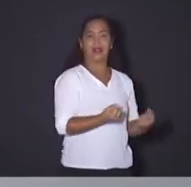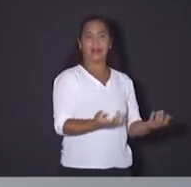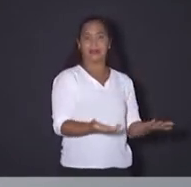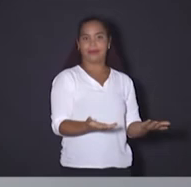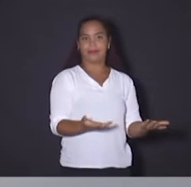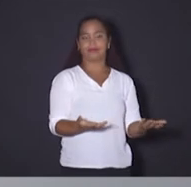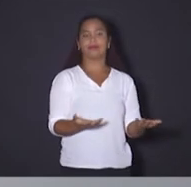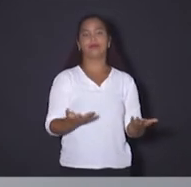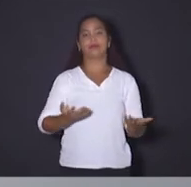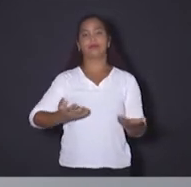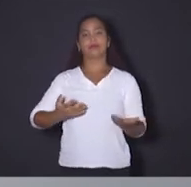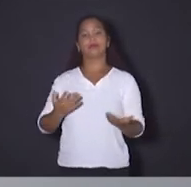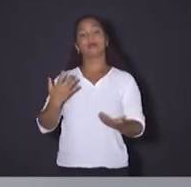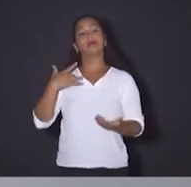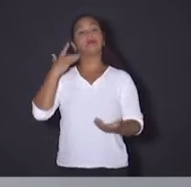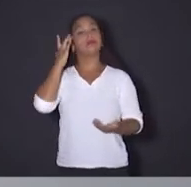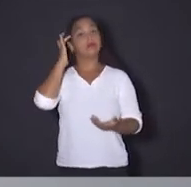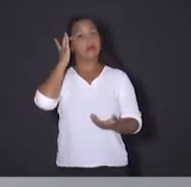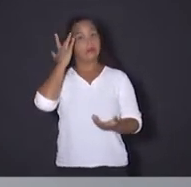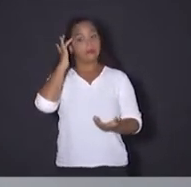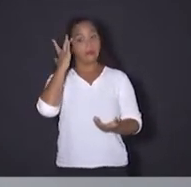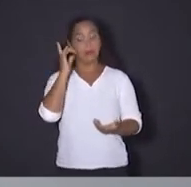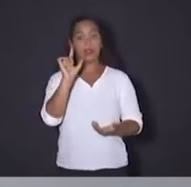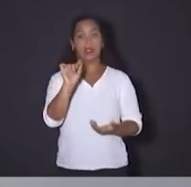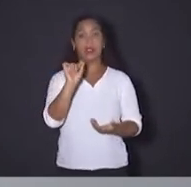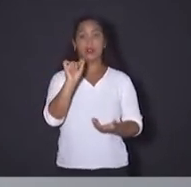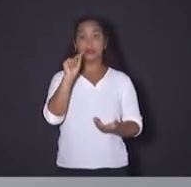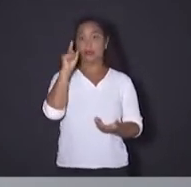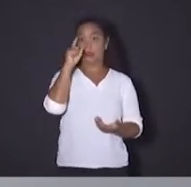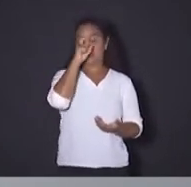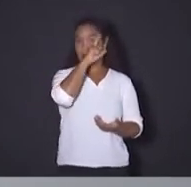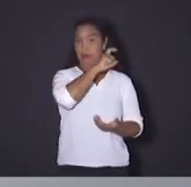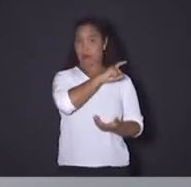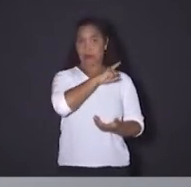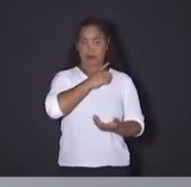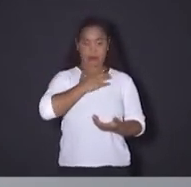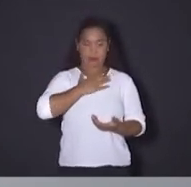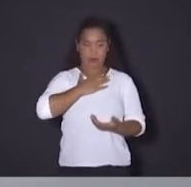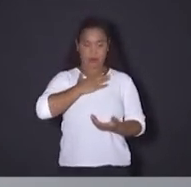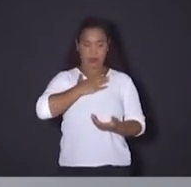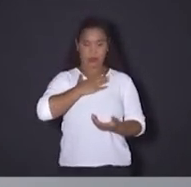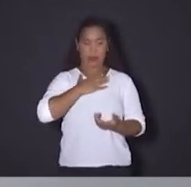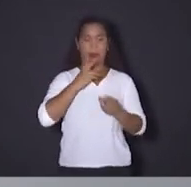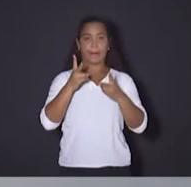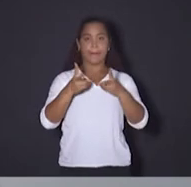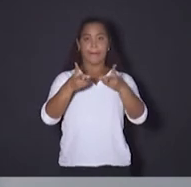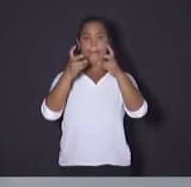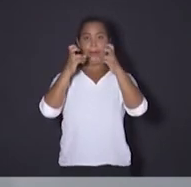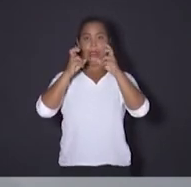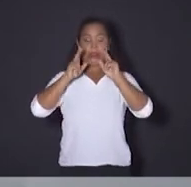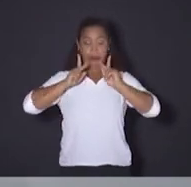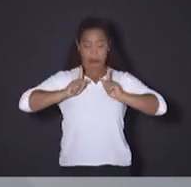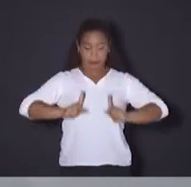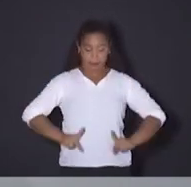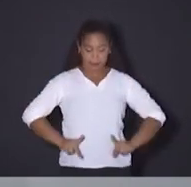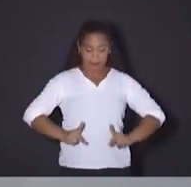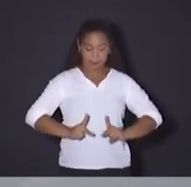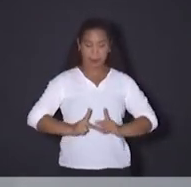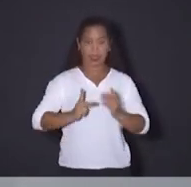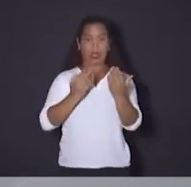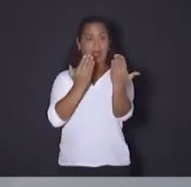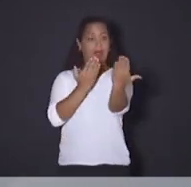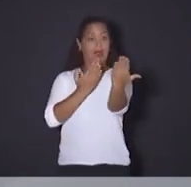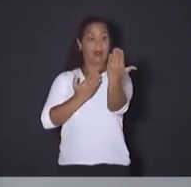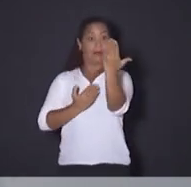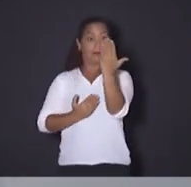acredito que é difícil para mim enxergar a humanidade no que está na minha frente anual em